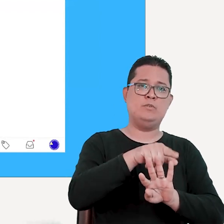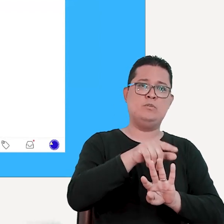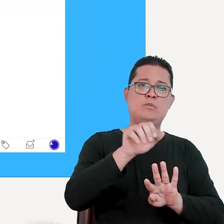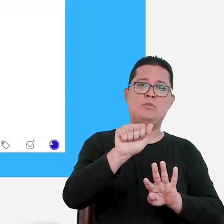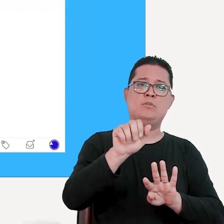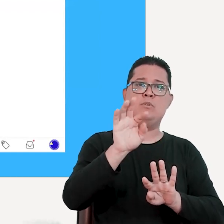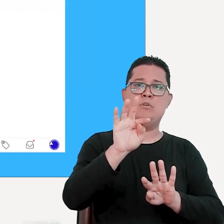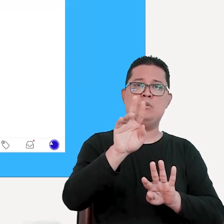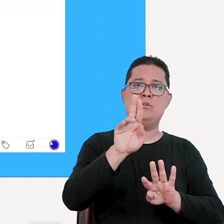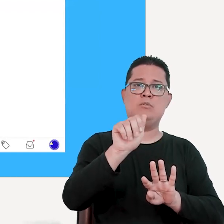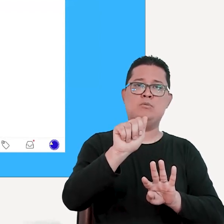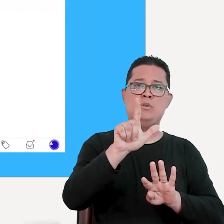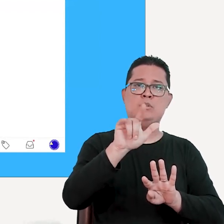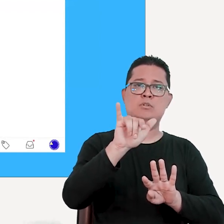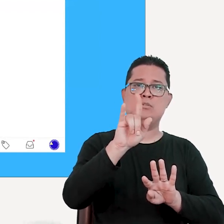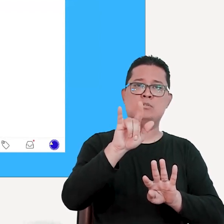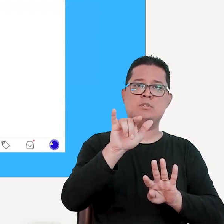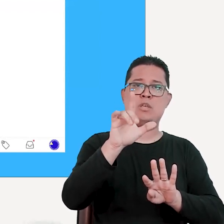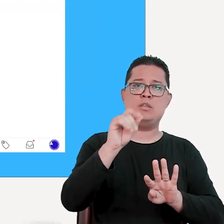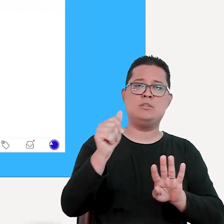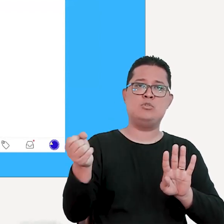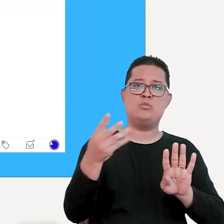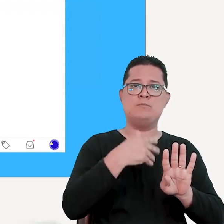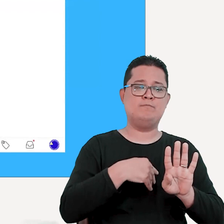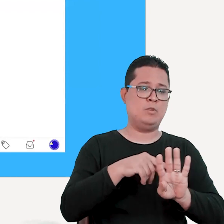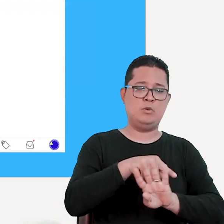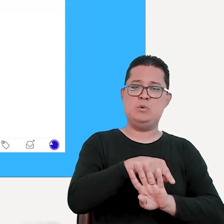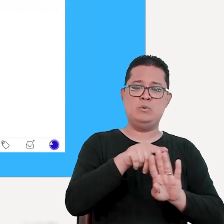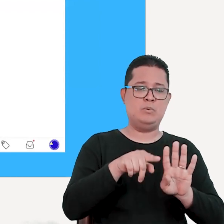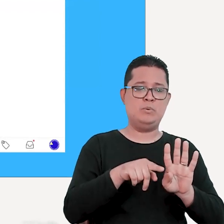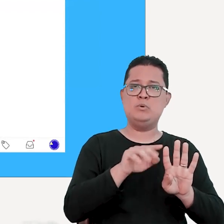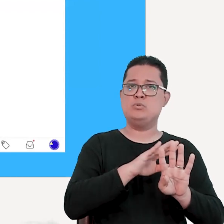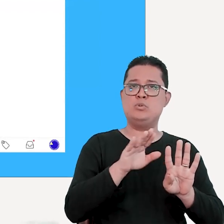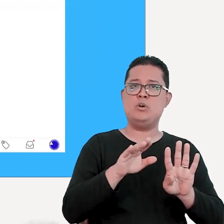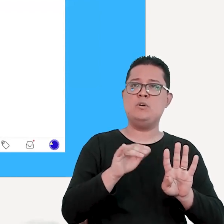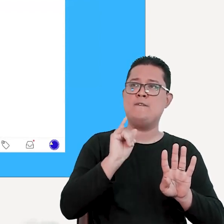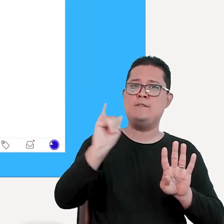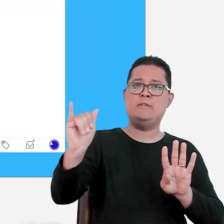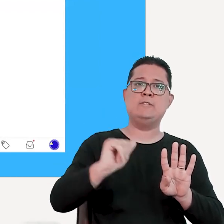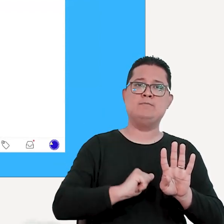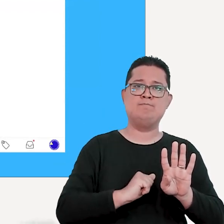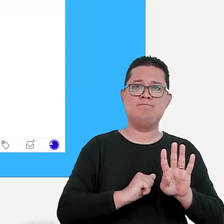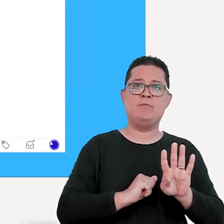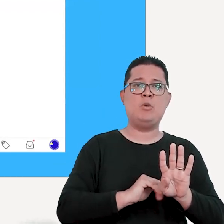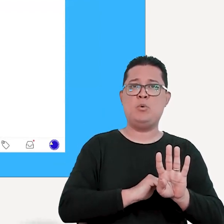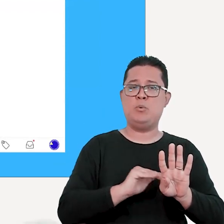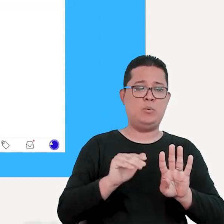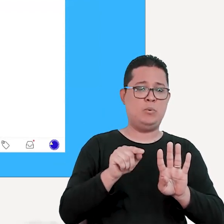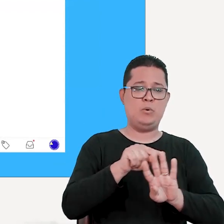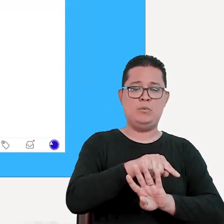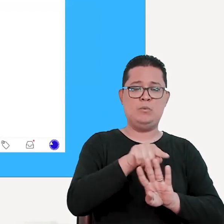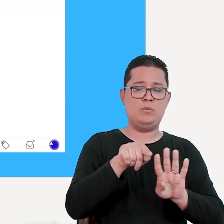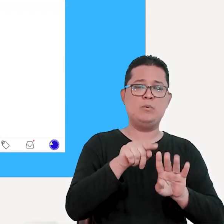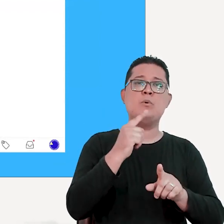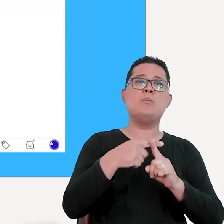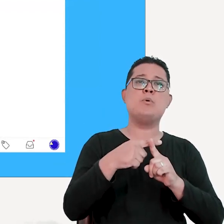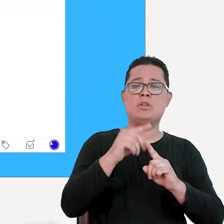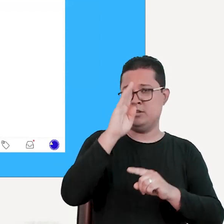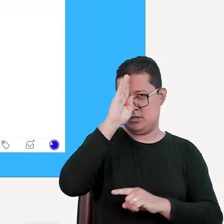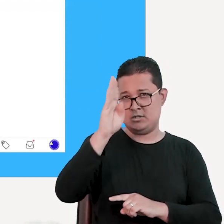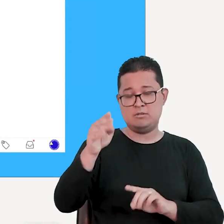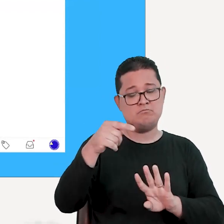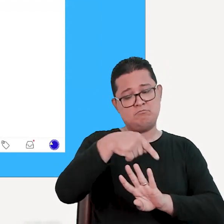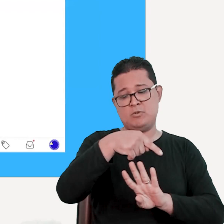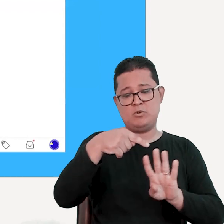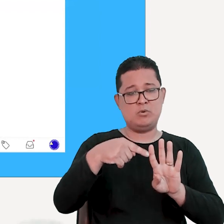com a navegação da jornada da caixa, eu vejo que eles têm esse tom bem mais objetivo, bem mais